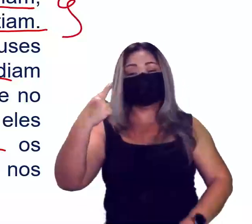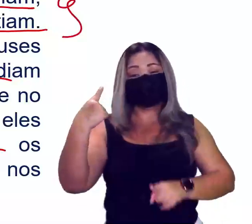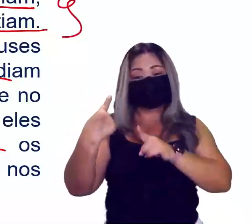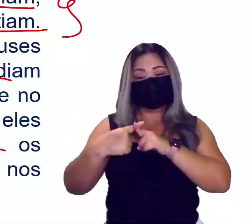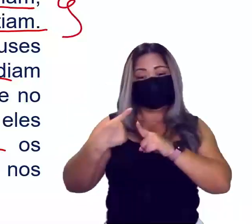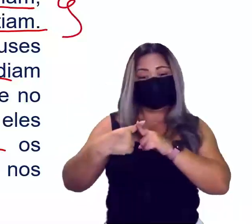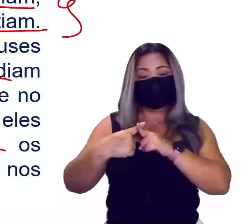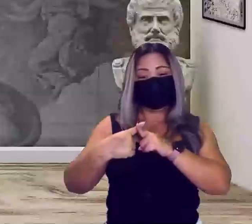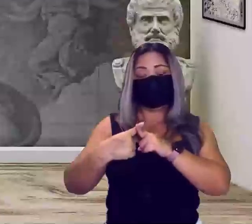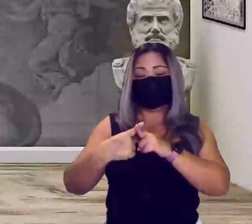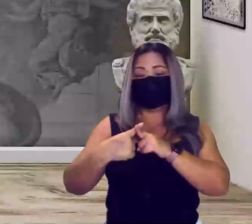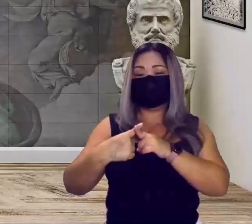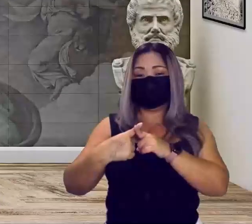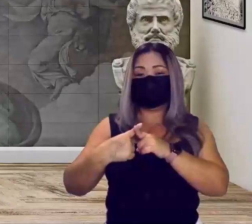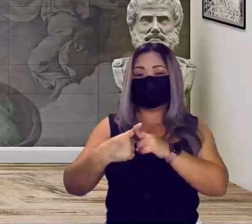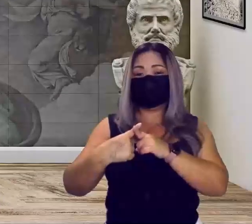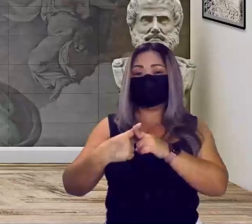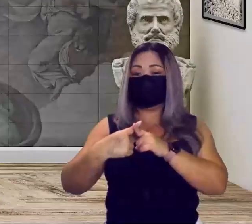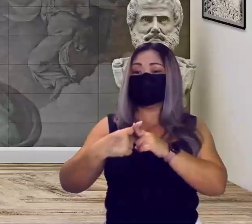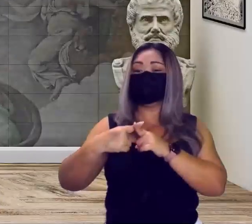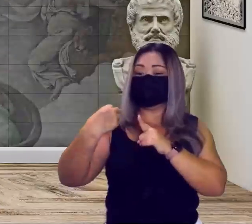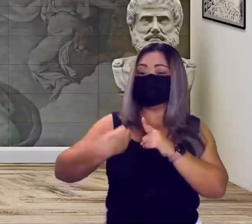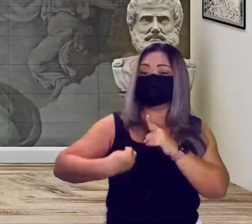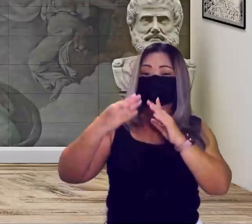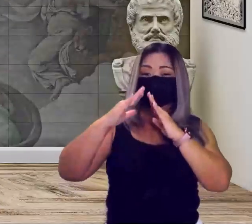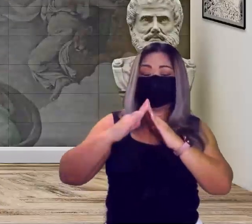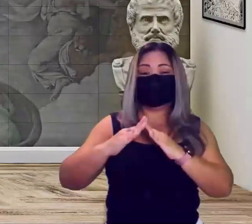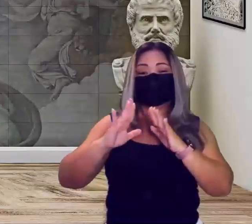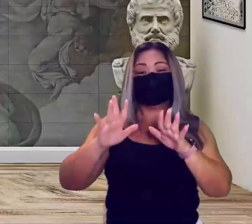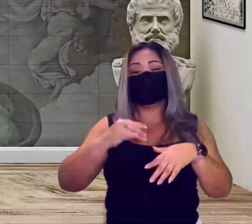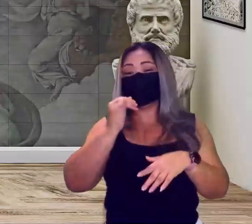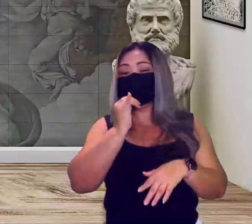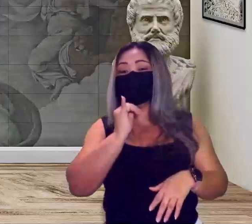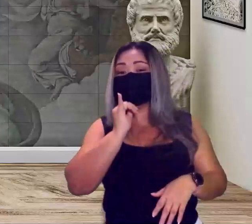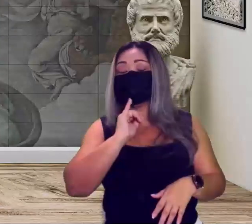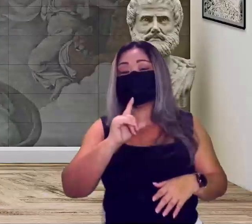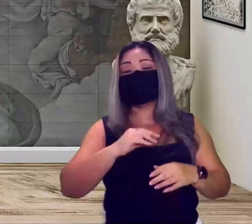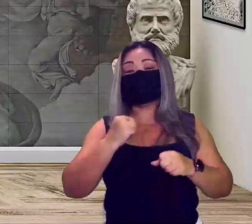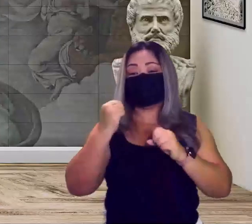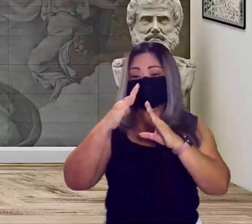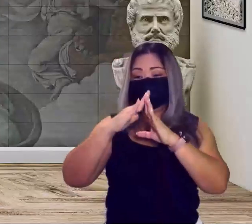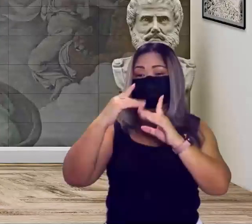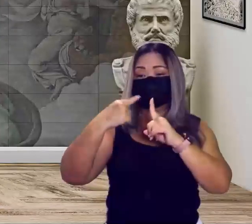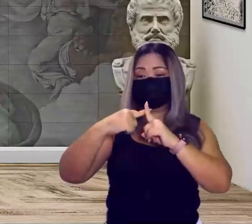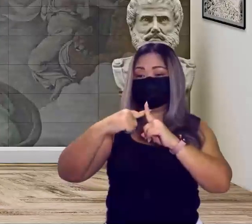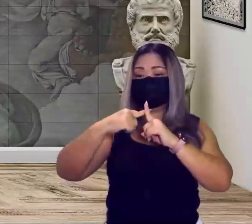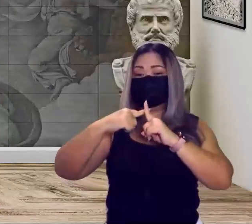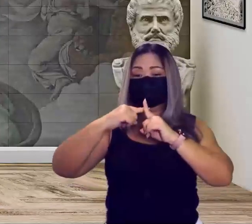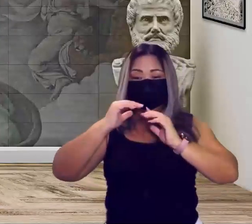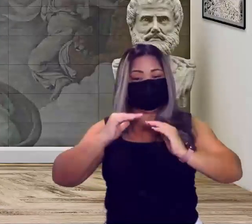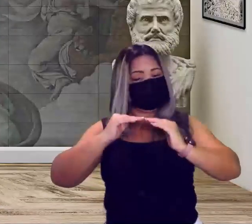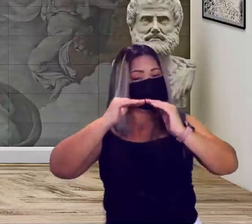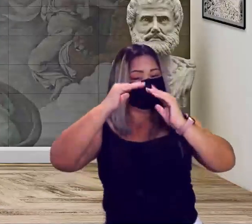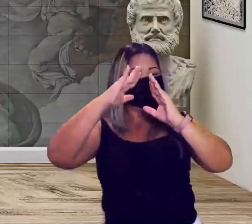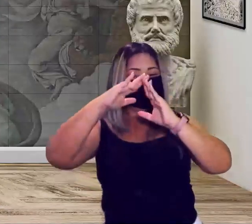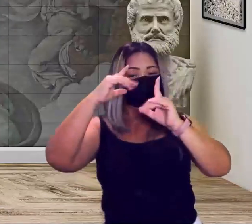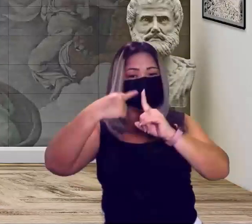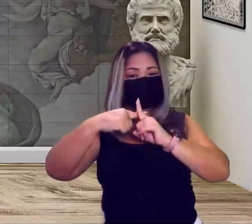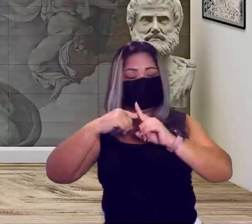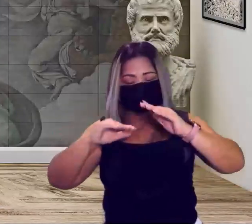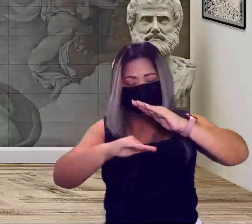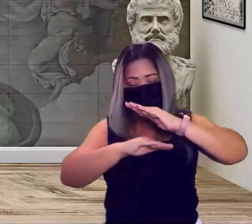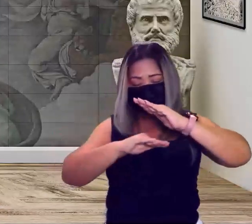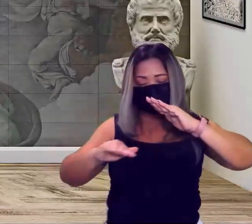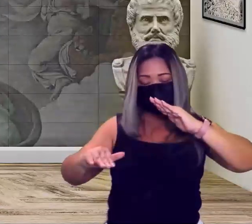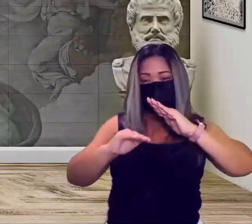porque moravam as divindades deles. Exemplo, hoje as igrejas são construídas em templos altos, né, um pouco alto, além do nosso